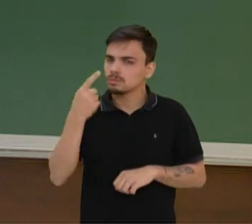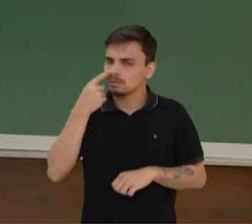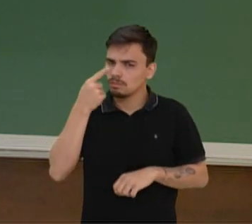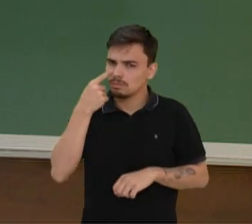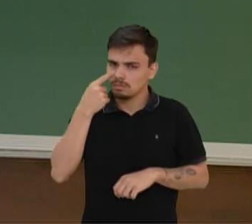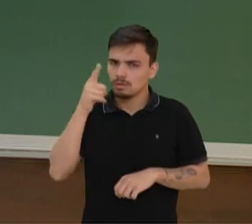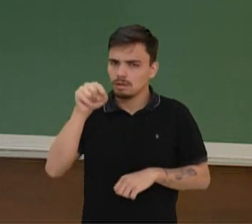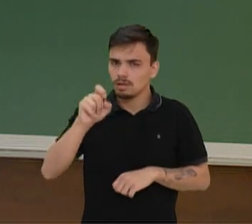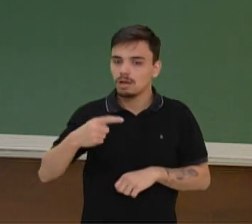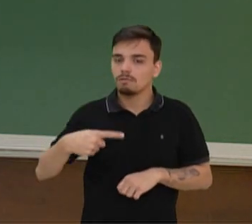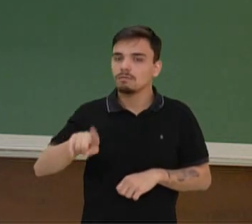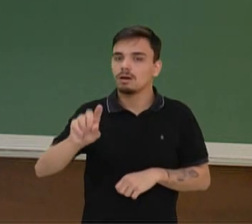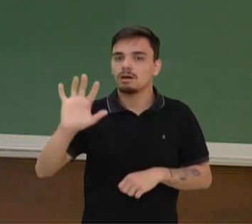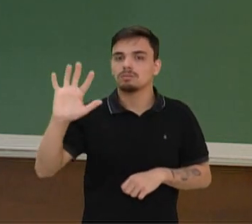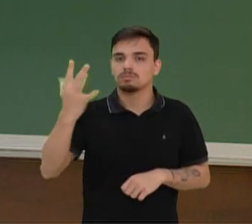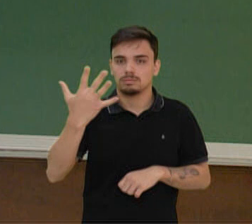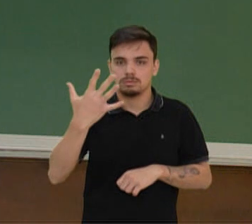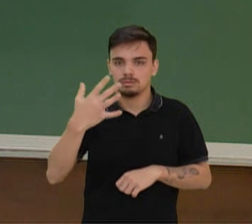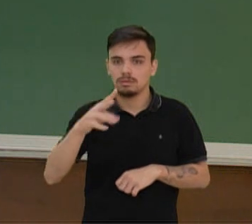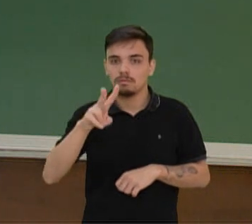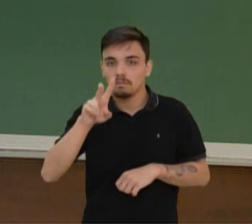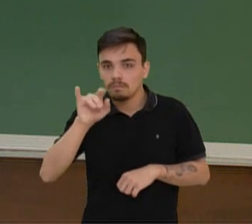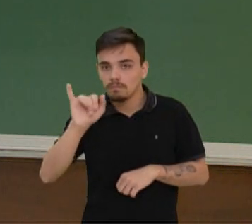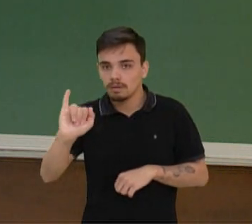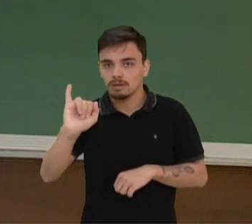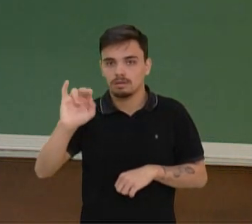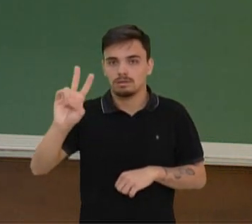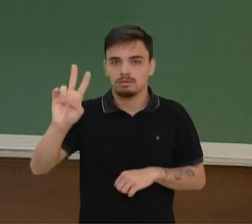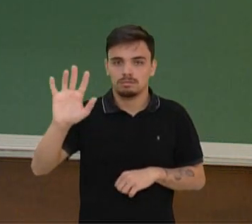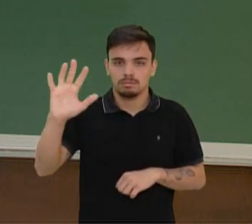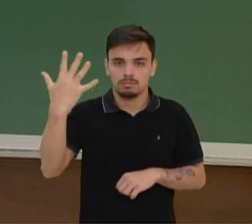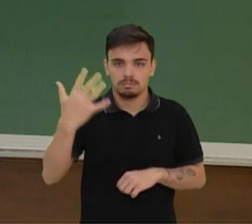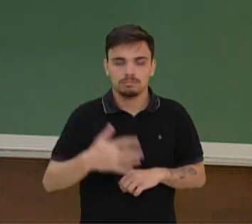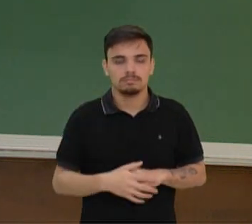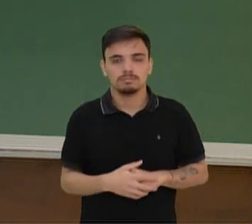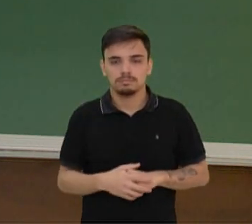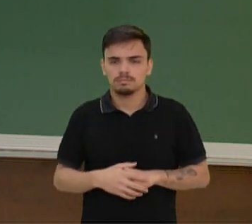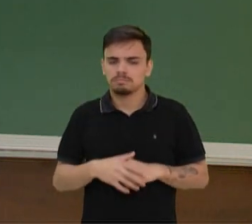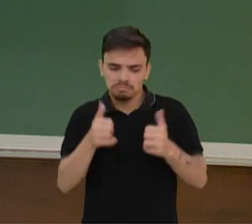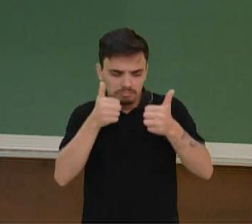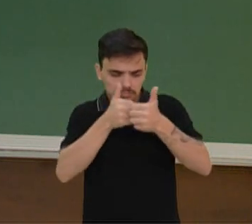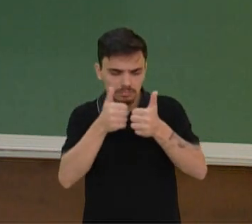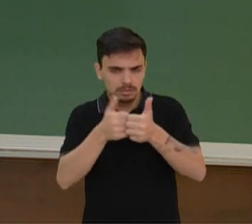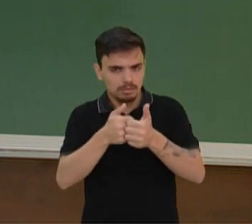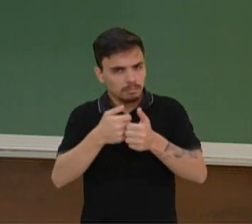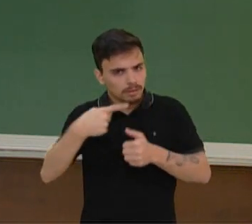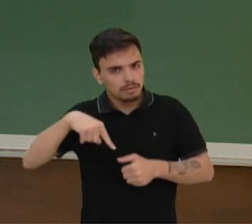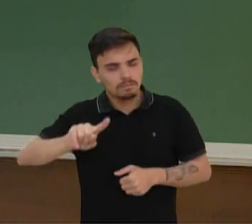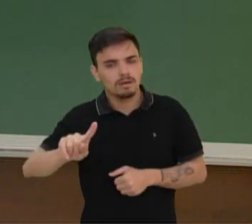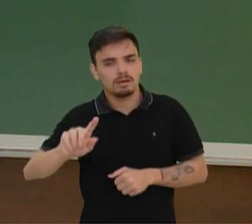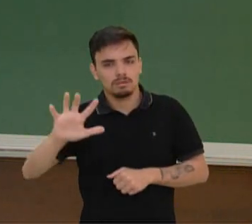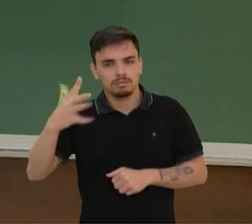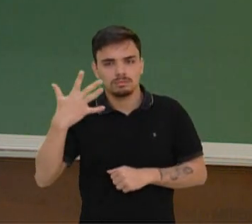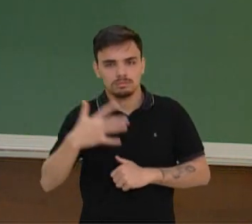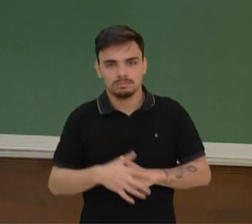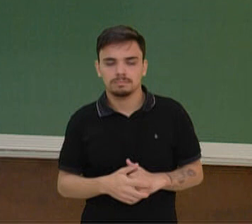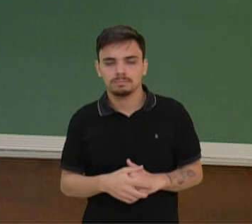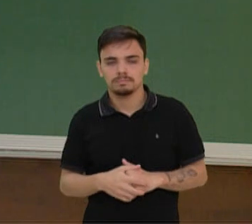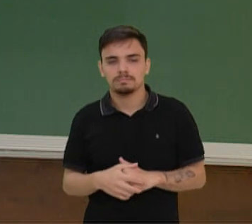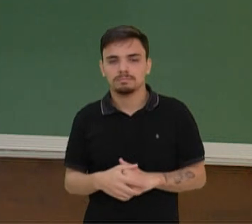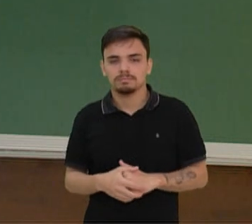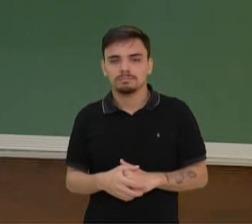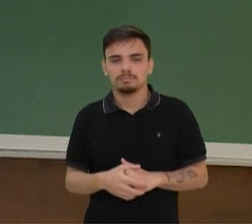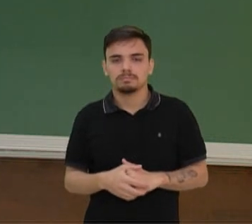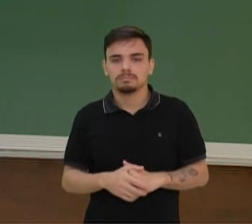que ainda vai acontecer, bem próximo, não é mesmo, pessoal? Mas que vai acontecer ainda.